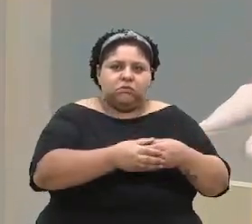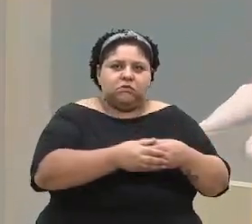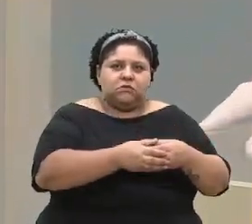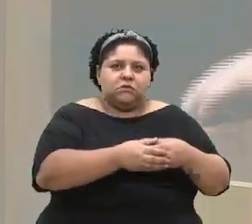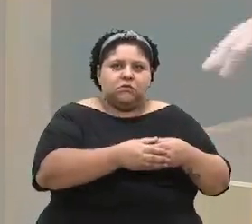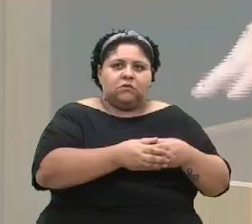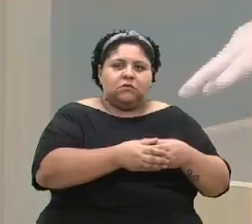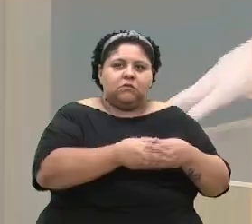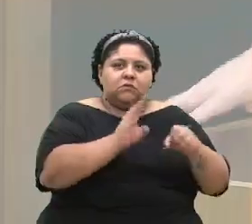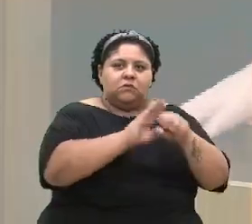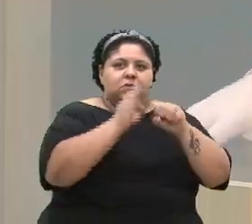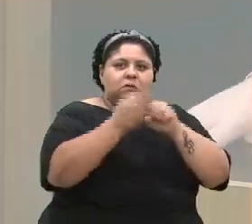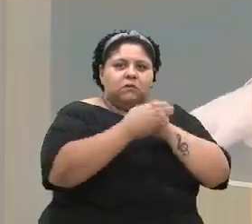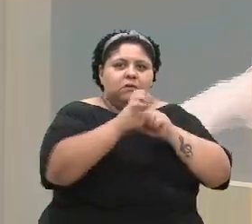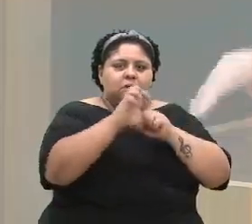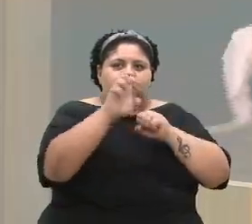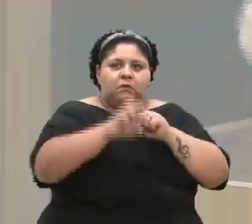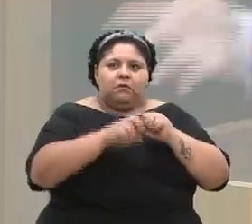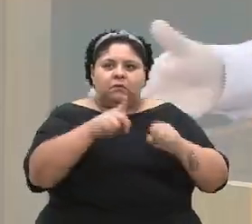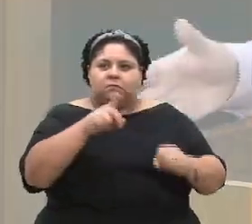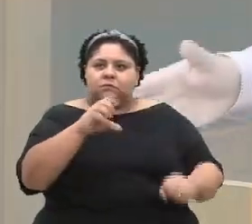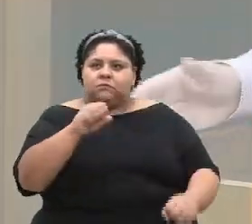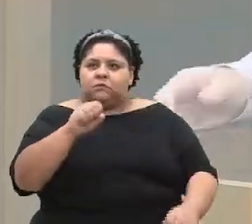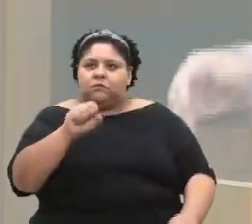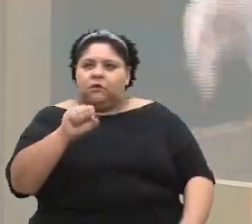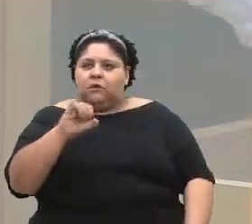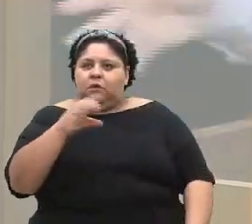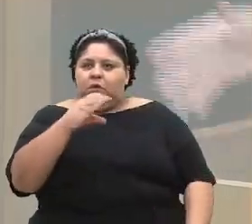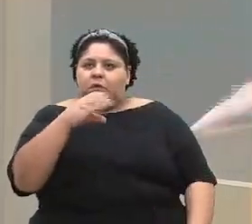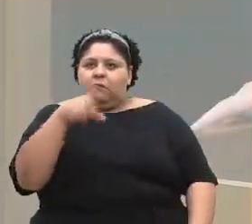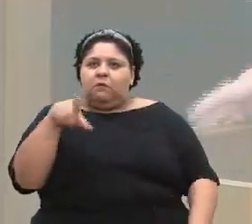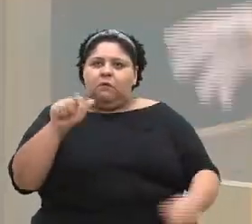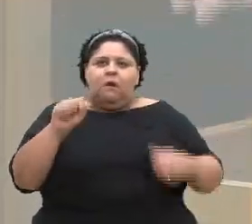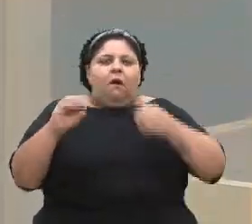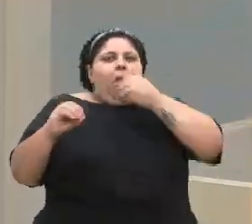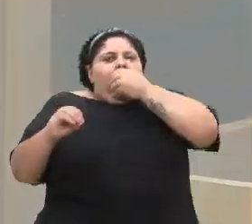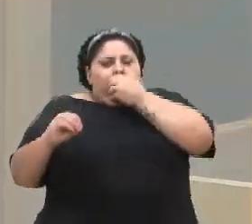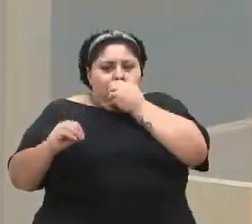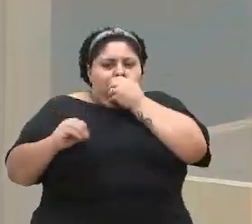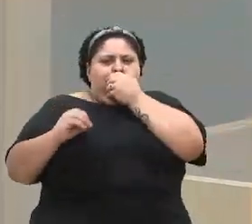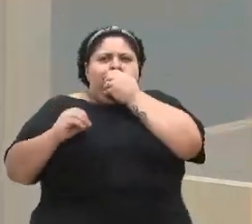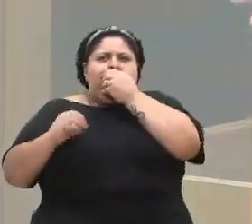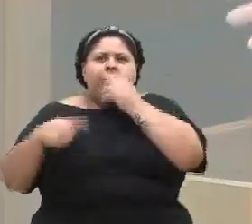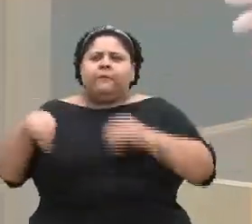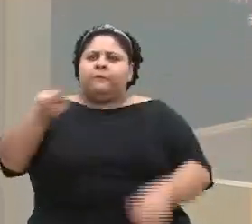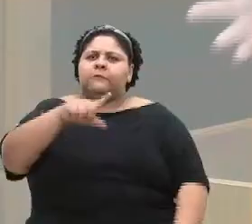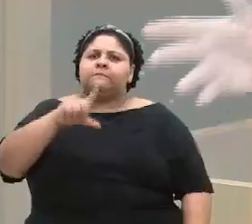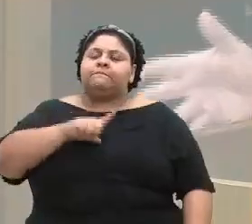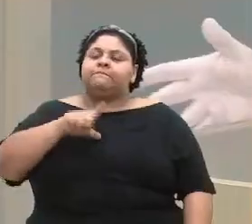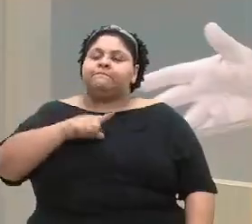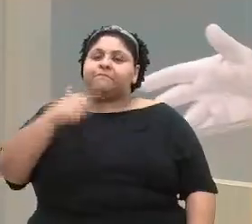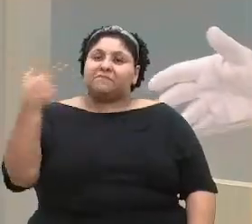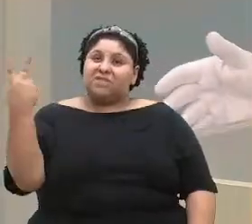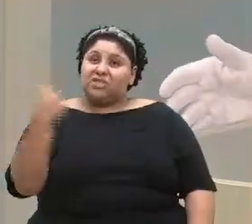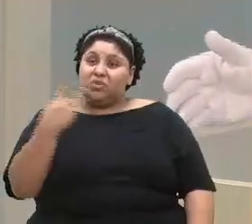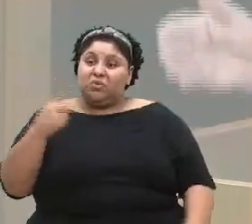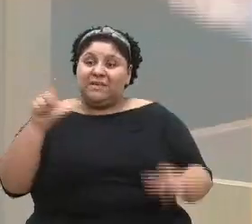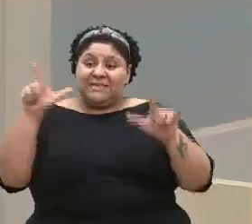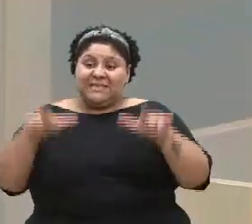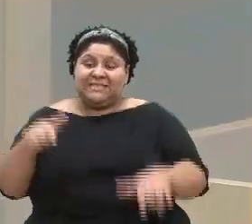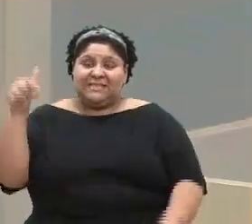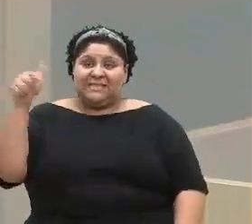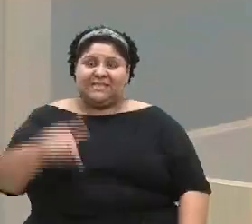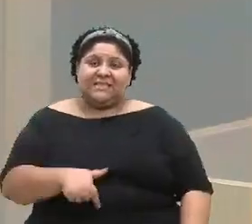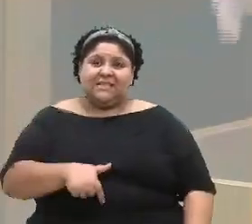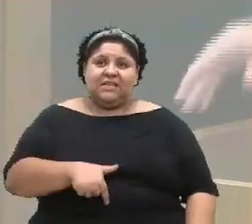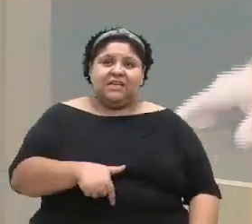Exposição, que é o bairro aqui, o nosso bairro, o bairro da Câmara de Vereadores, o bairro da Prefeitura, mas nós temos duas grandes áreas aqui. O Parque